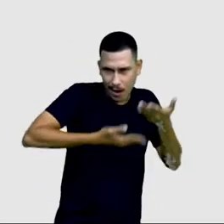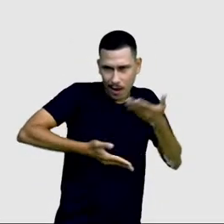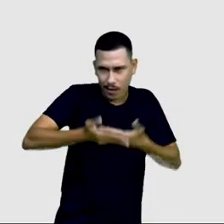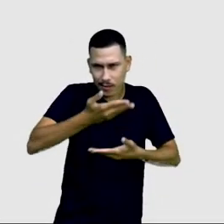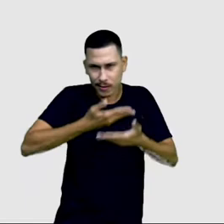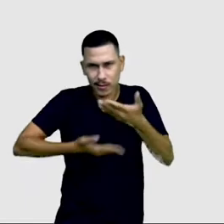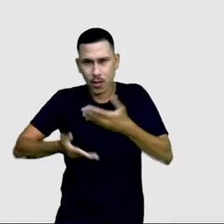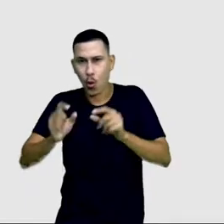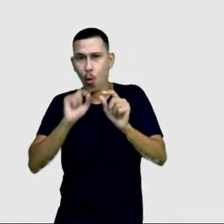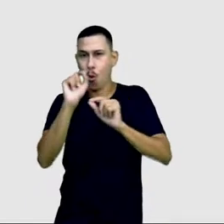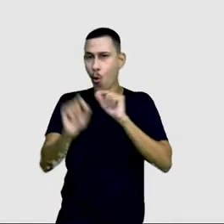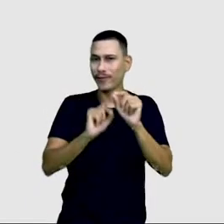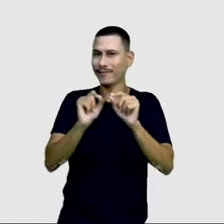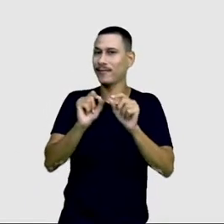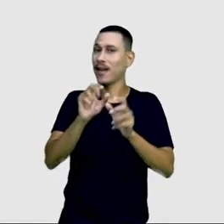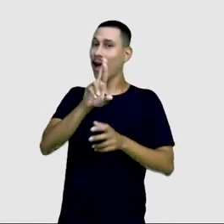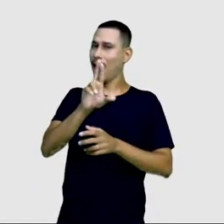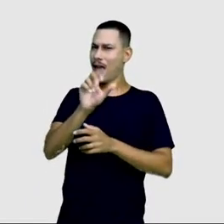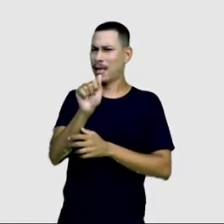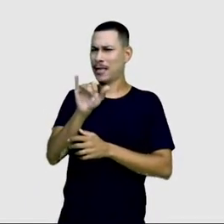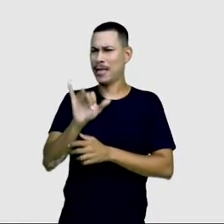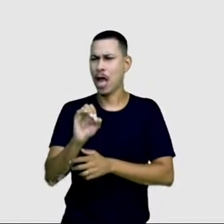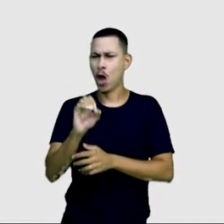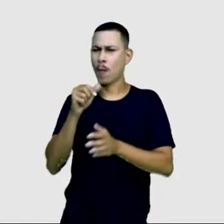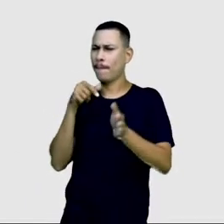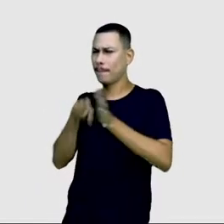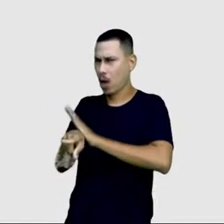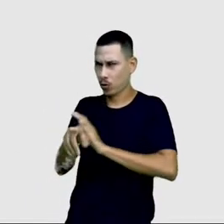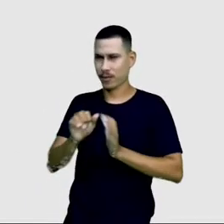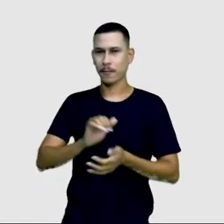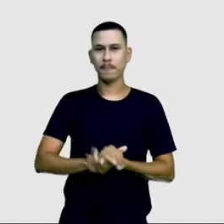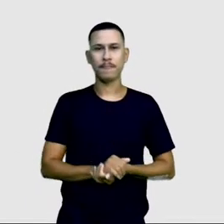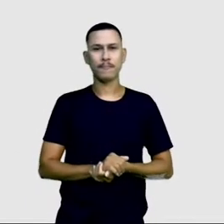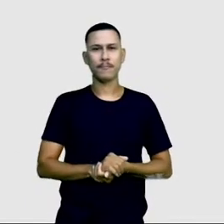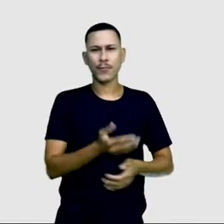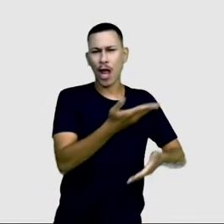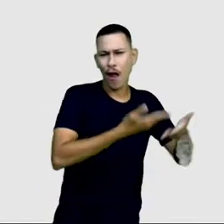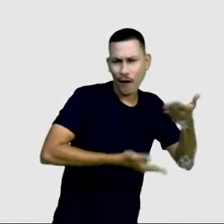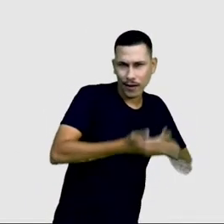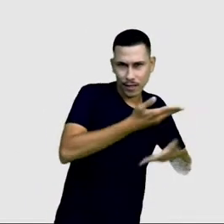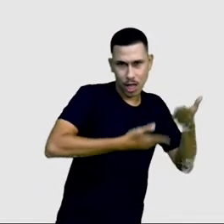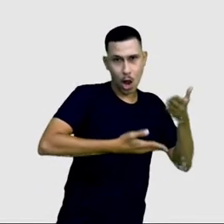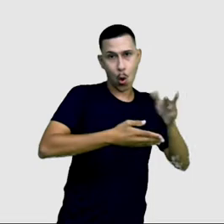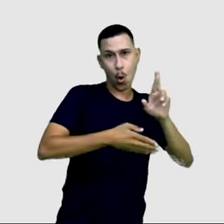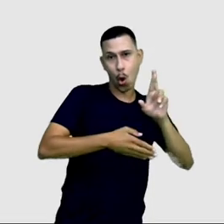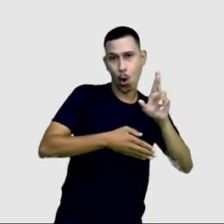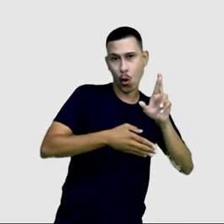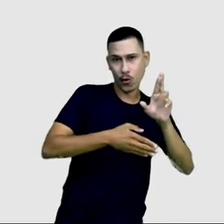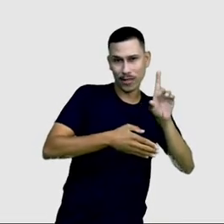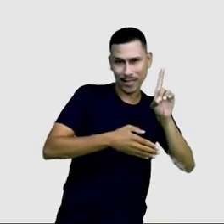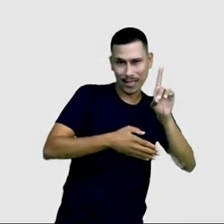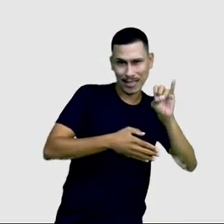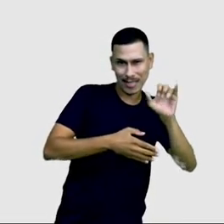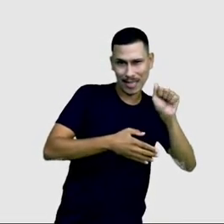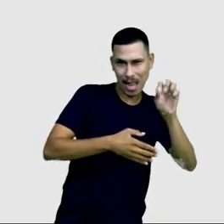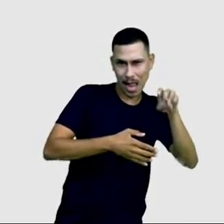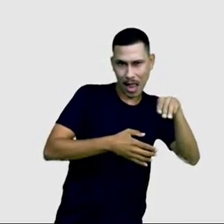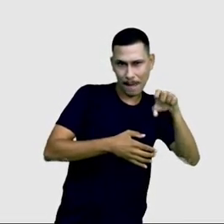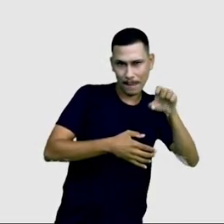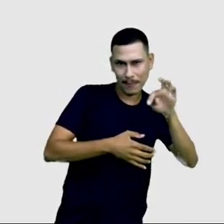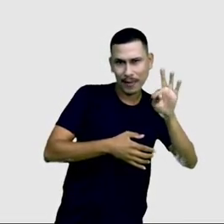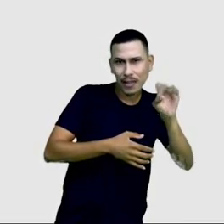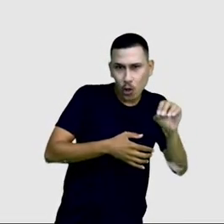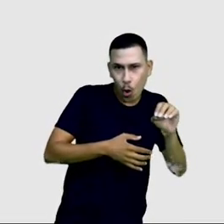coladinho com o raio da circunferência. Eu pergunto para vocês, qual é a relação que existe entre o diâmetro e o